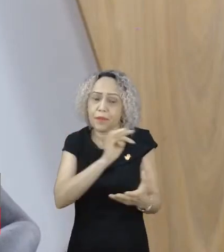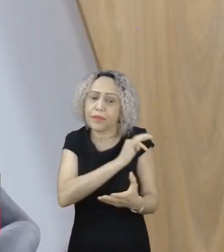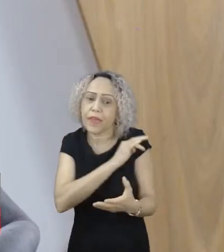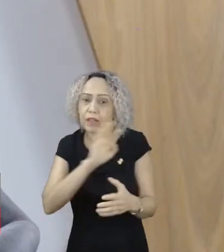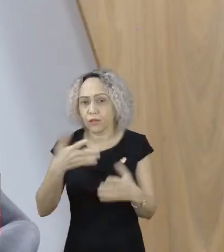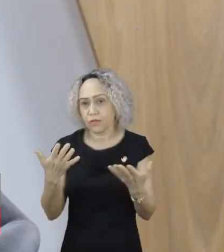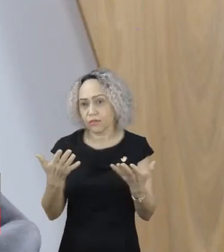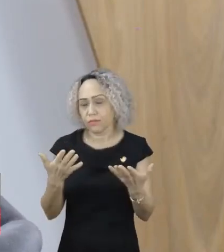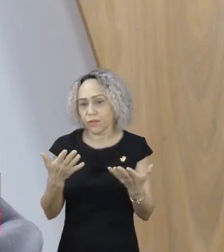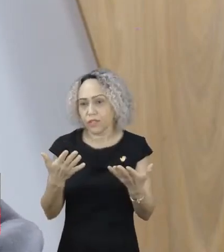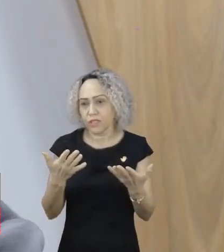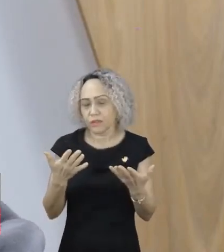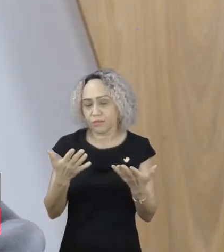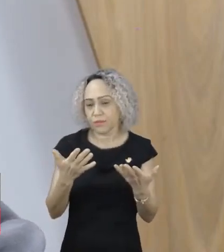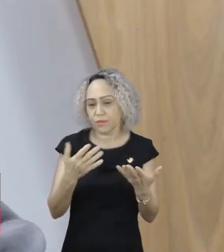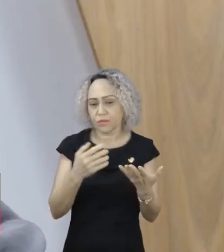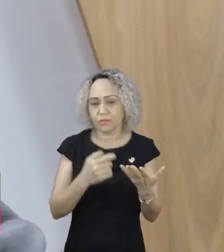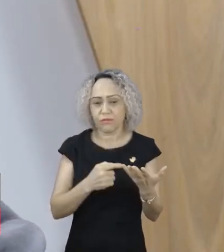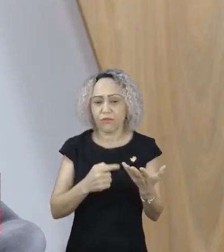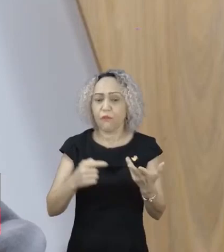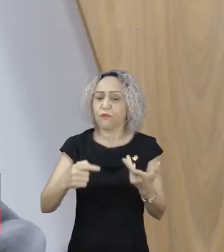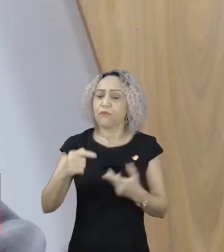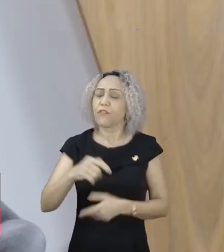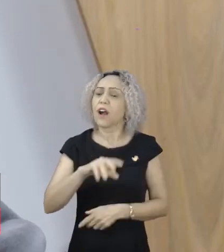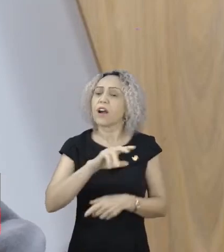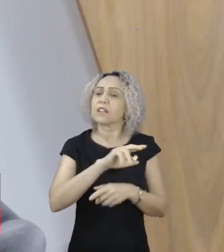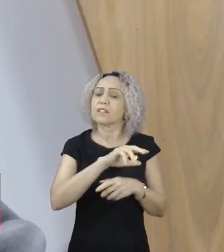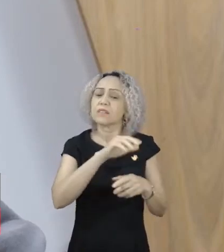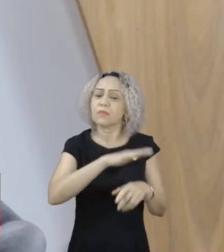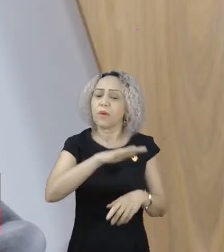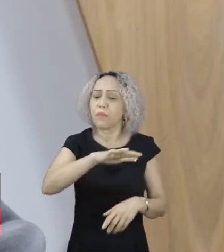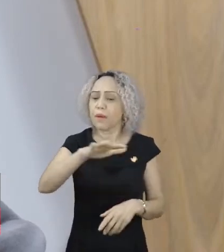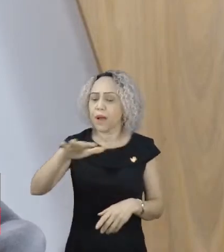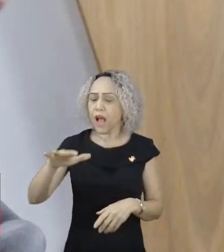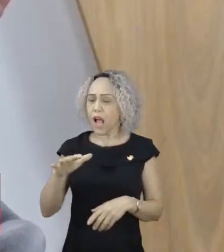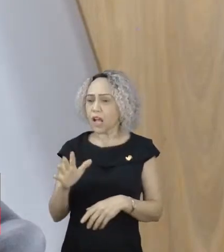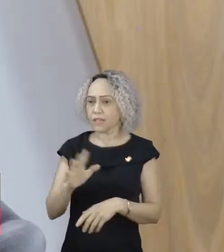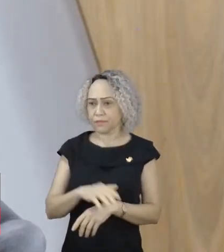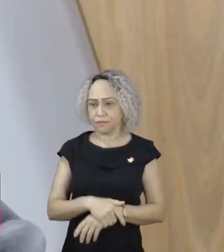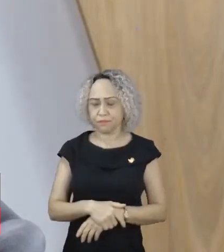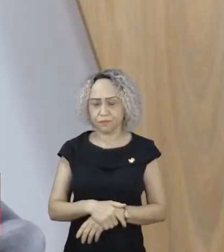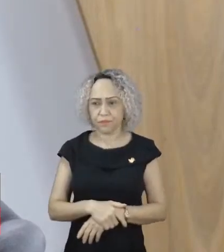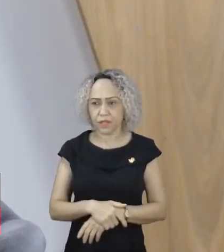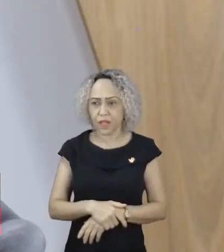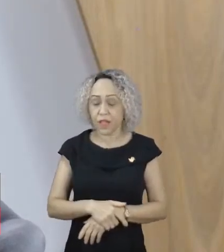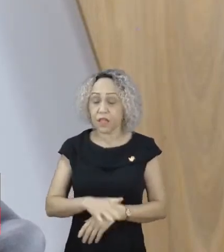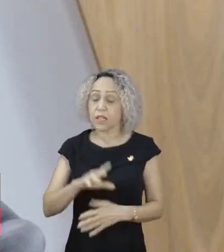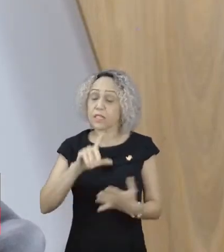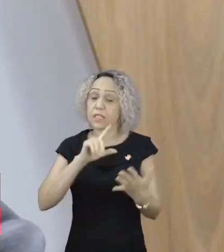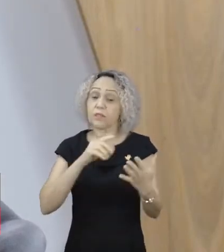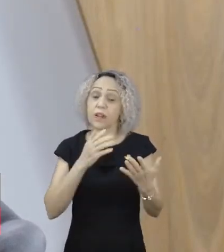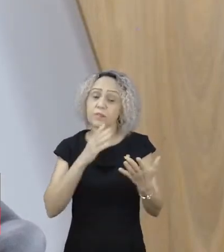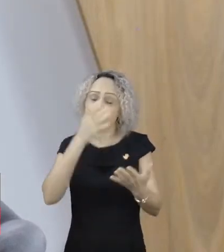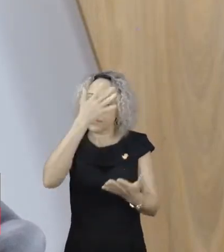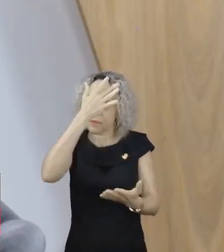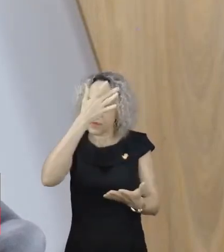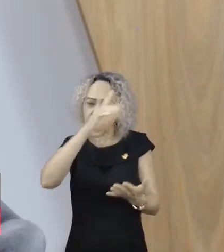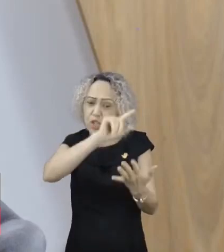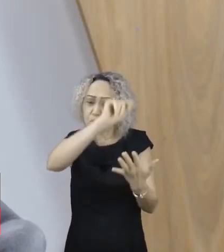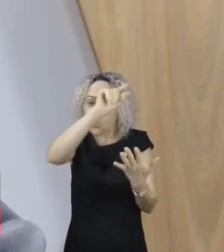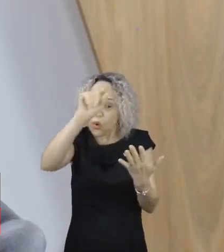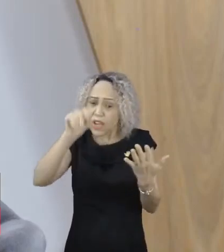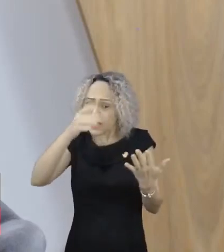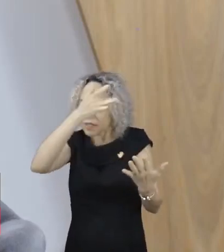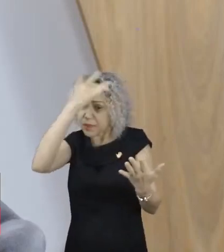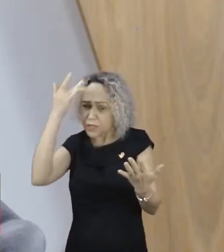E a gente espera que a gente vai conseguir selecionar super bem e tornando, né, as pessoas que trabalham no governo mais com a cara do Brasil